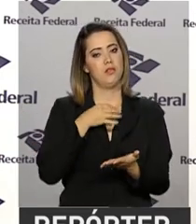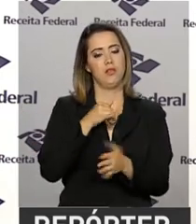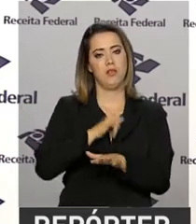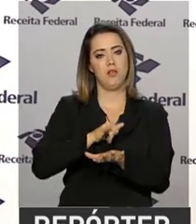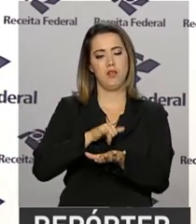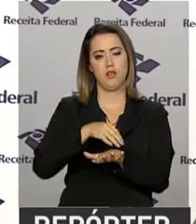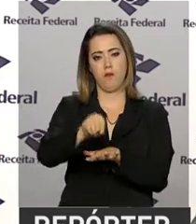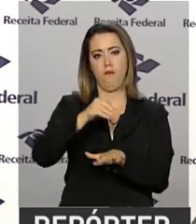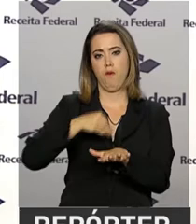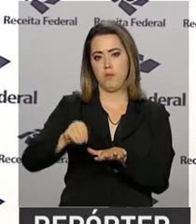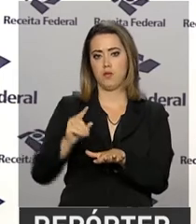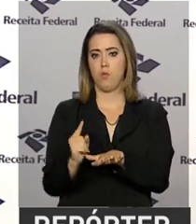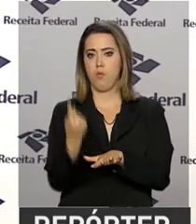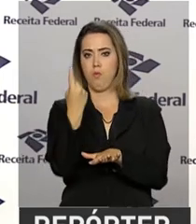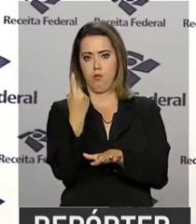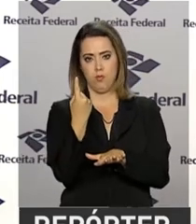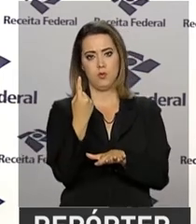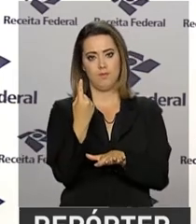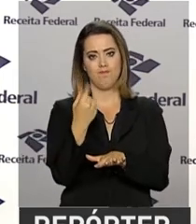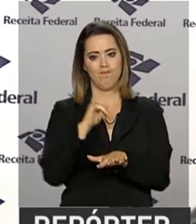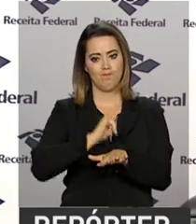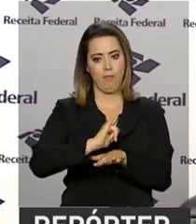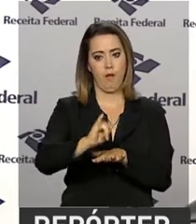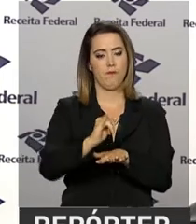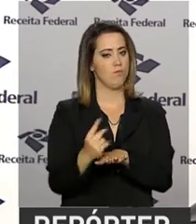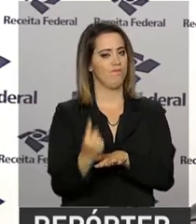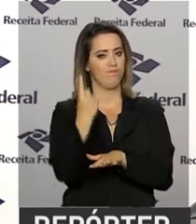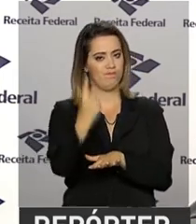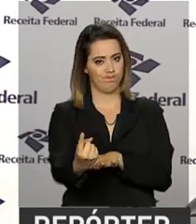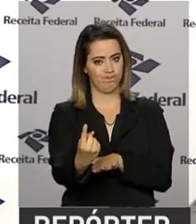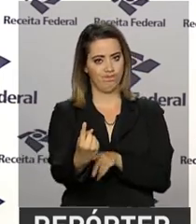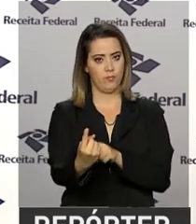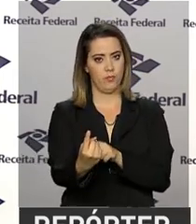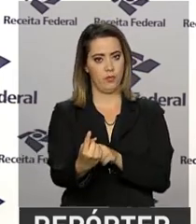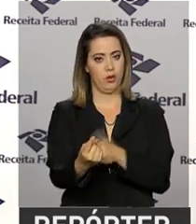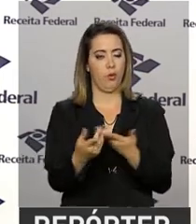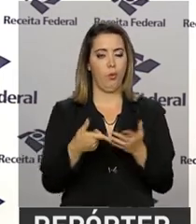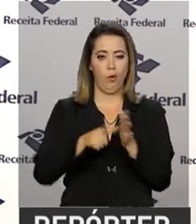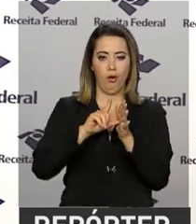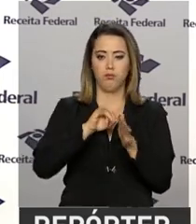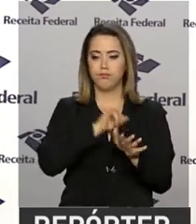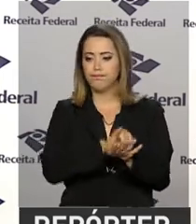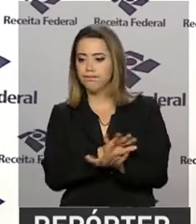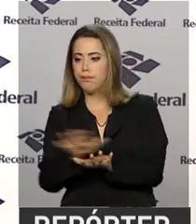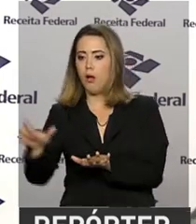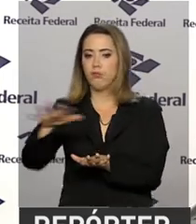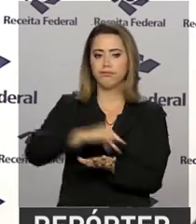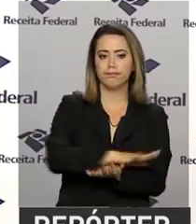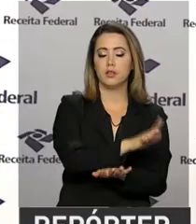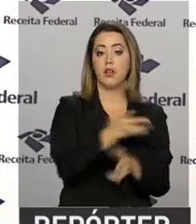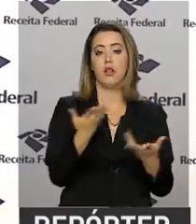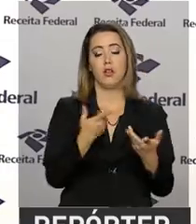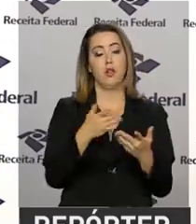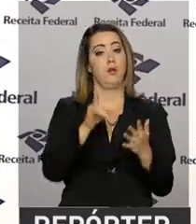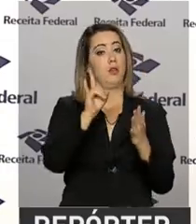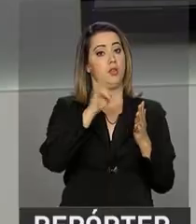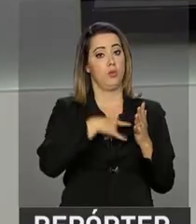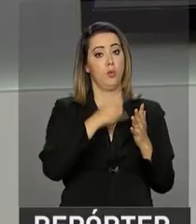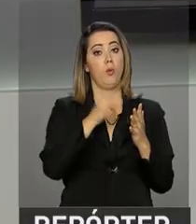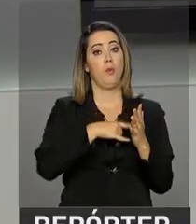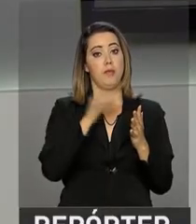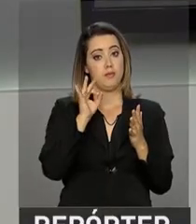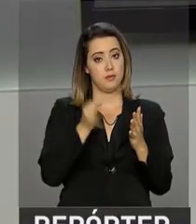formação mil ea vontade de ver social é muito interessante porque não é uma declaração ele escrituração digital